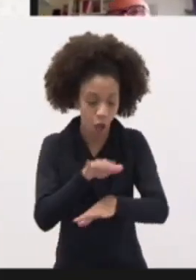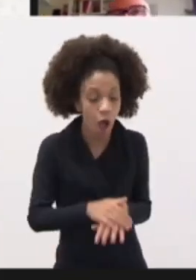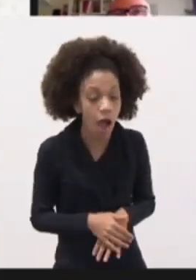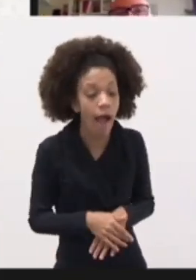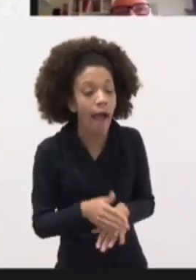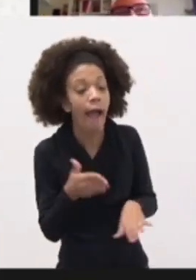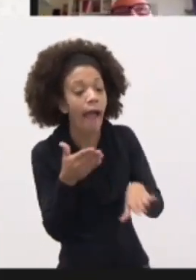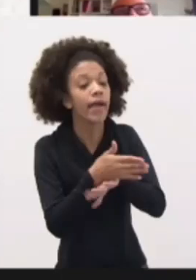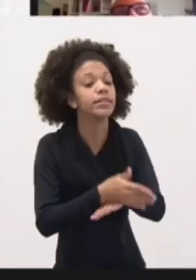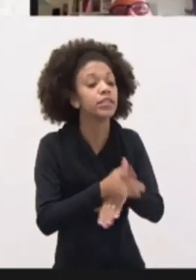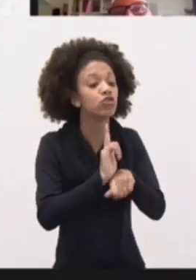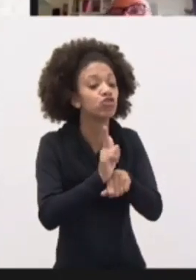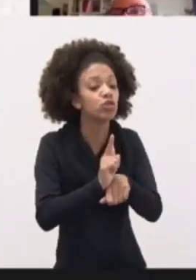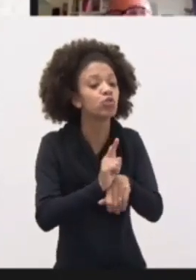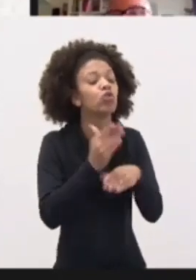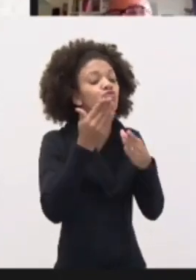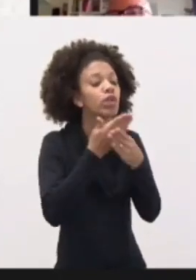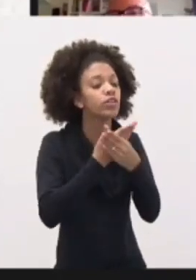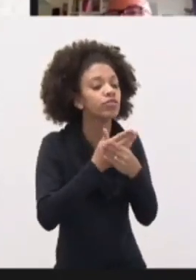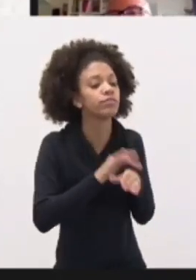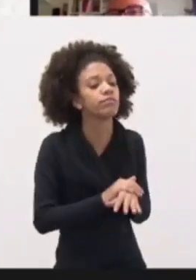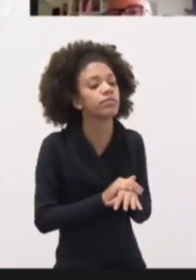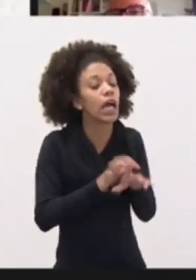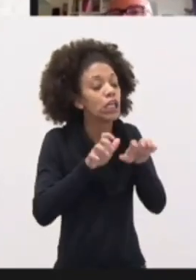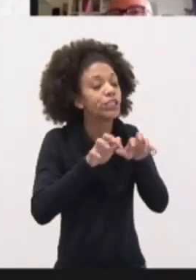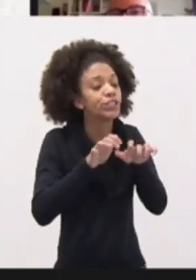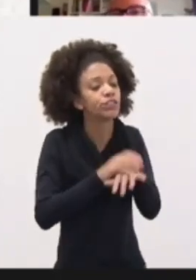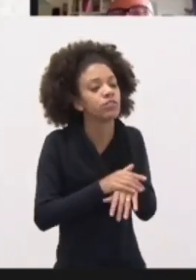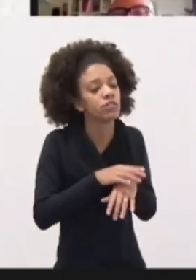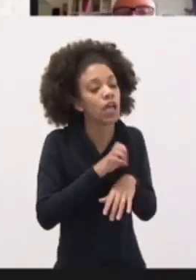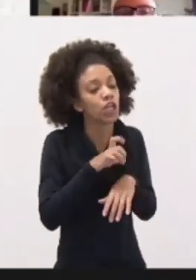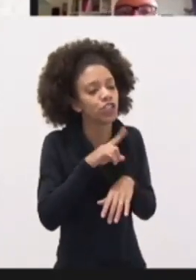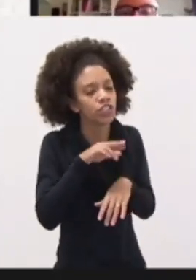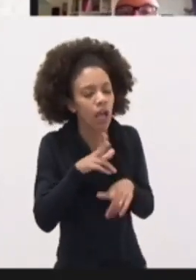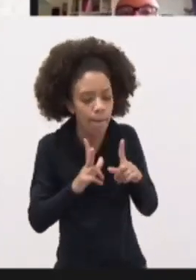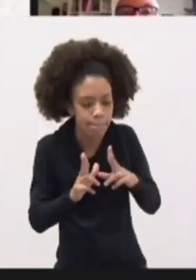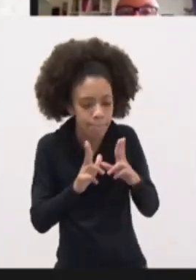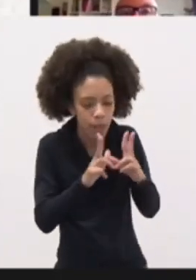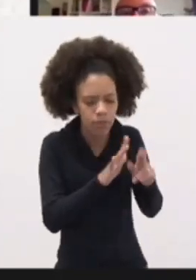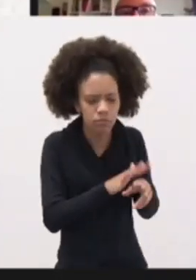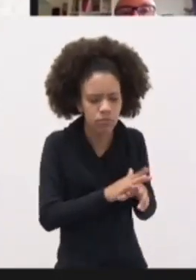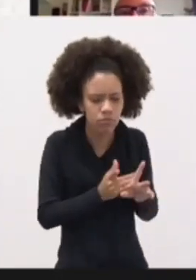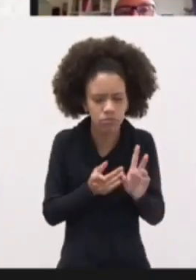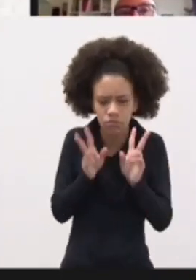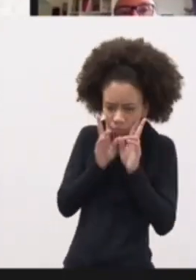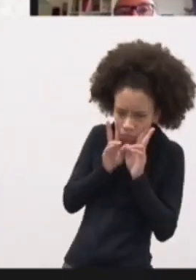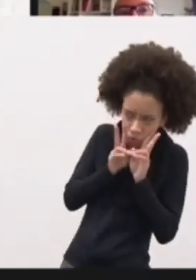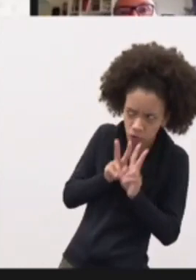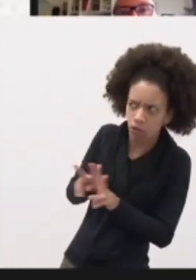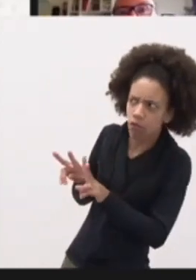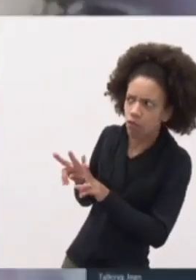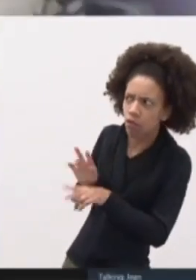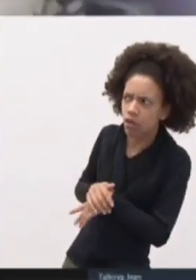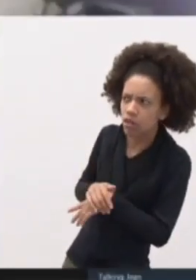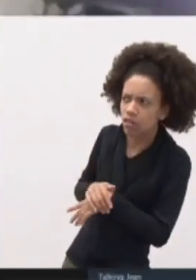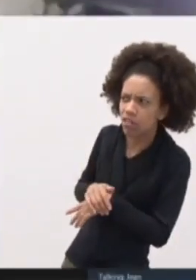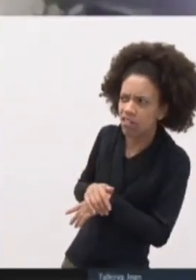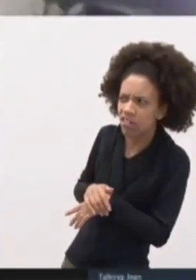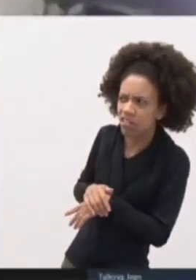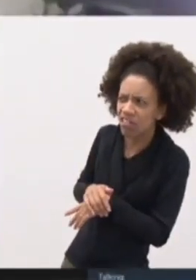de arquivo e edita. Muitos vão parar e vão falar